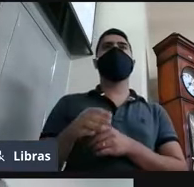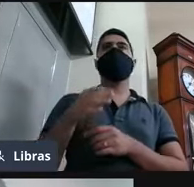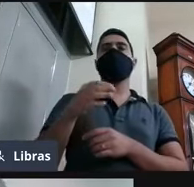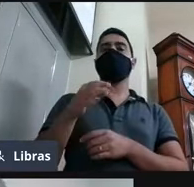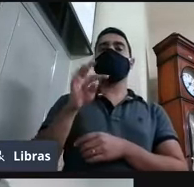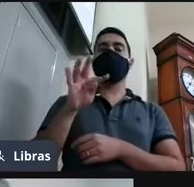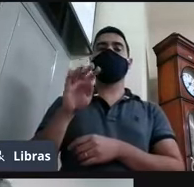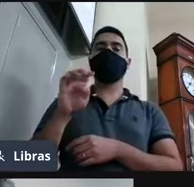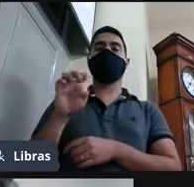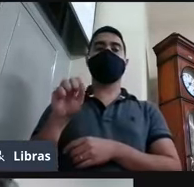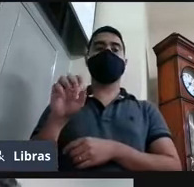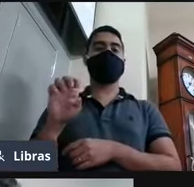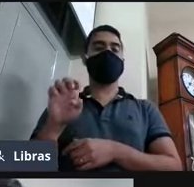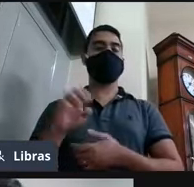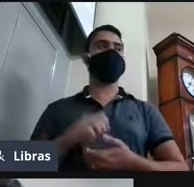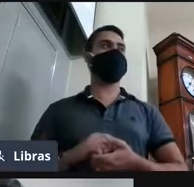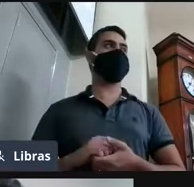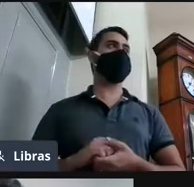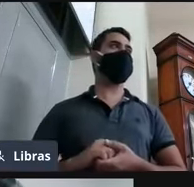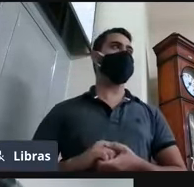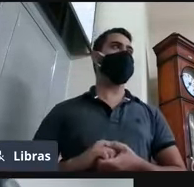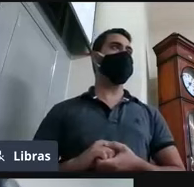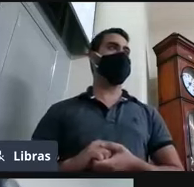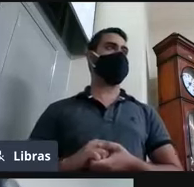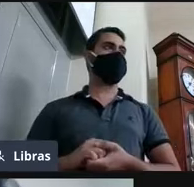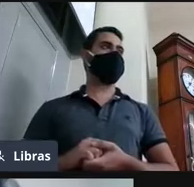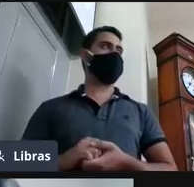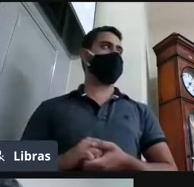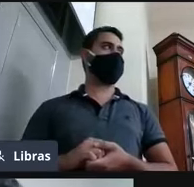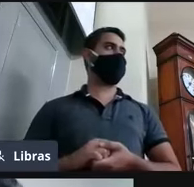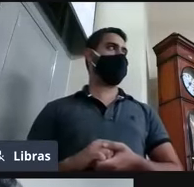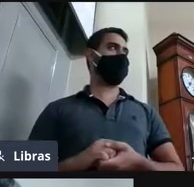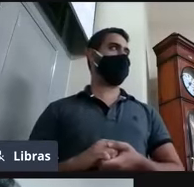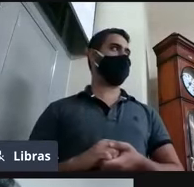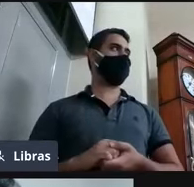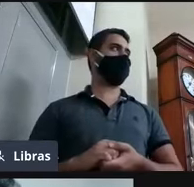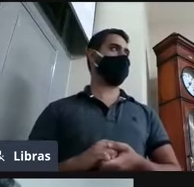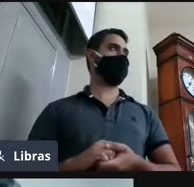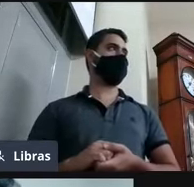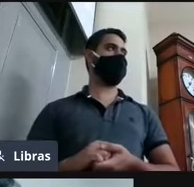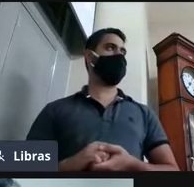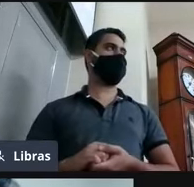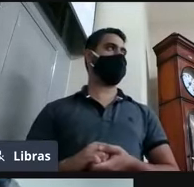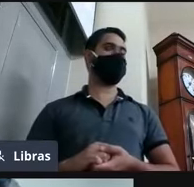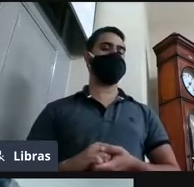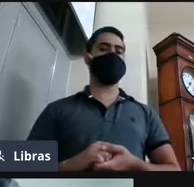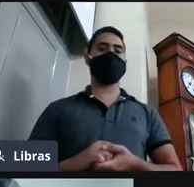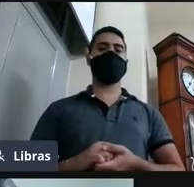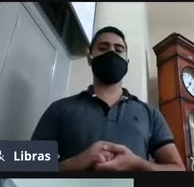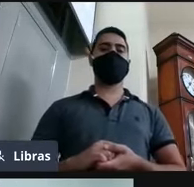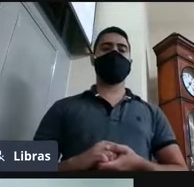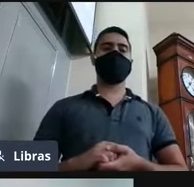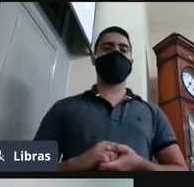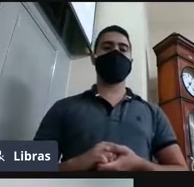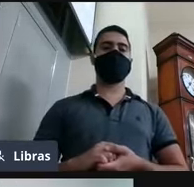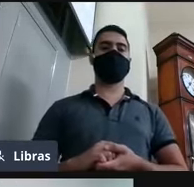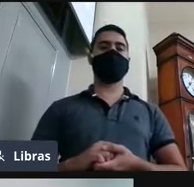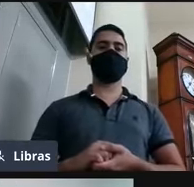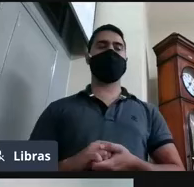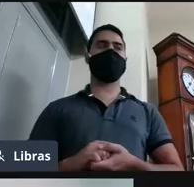de 2018. Vereador Marcelo Moreira de Oliveira. Rejeito o parecer. Vereador Marquinhos